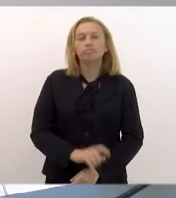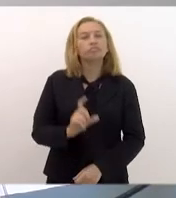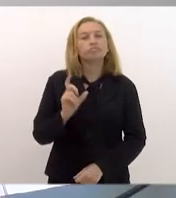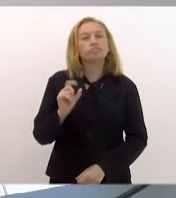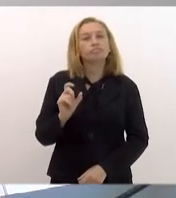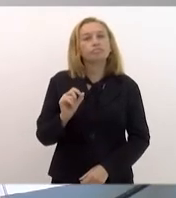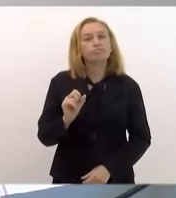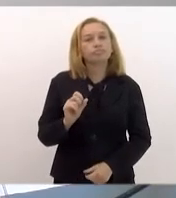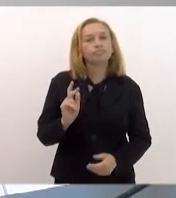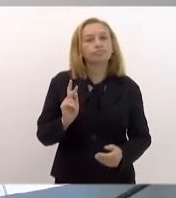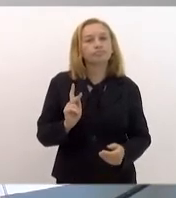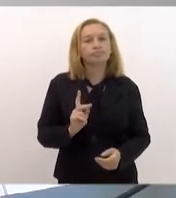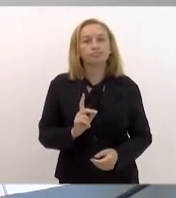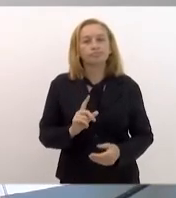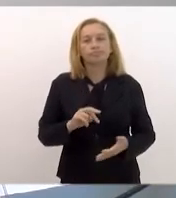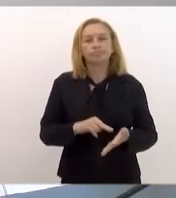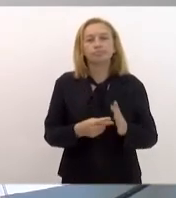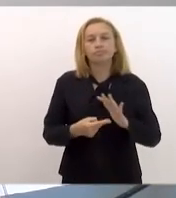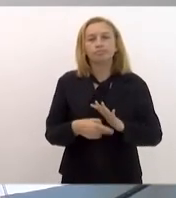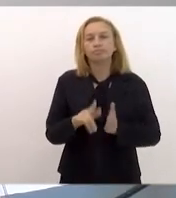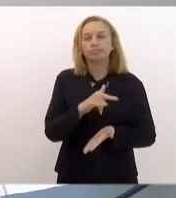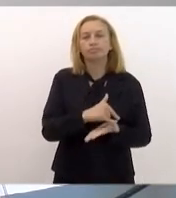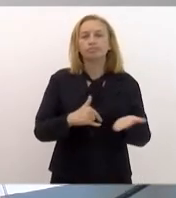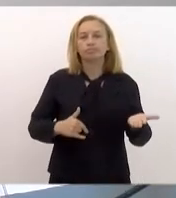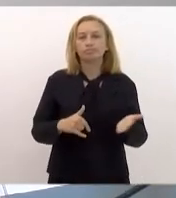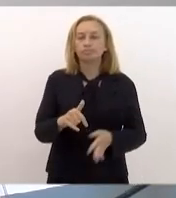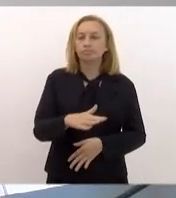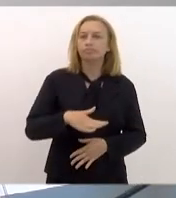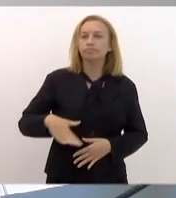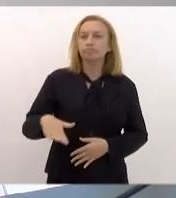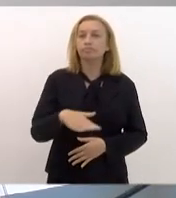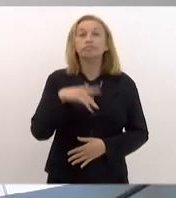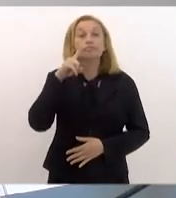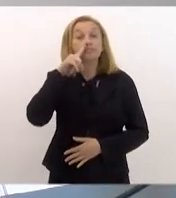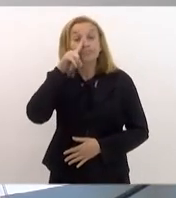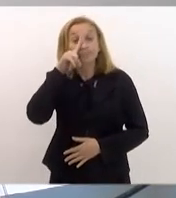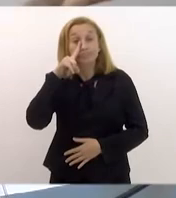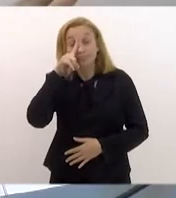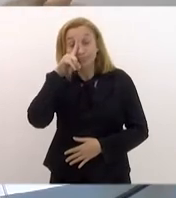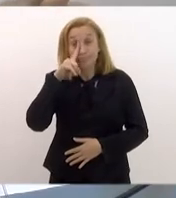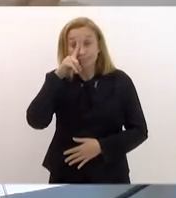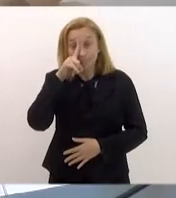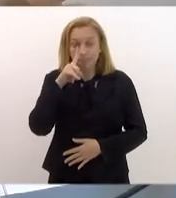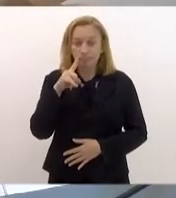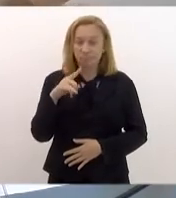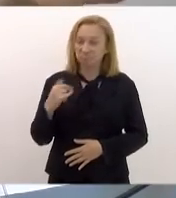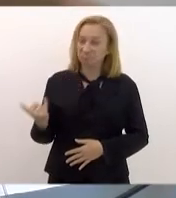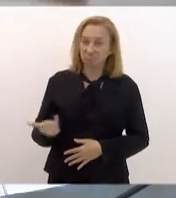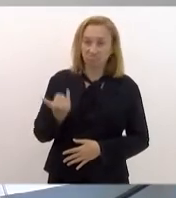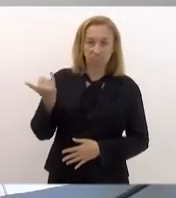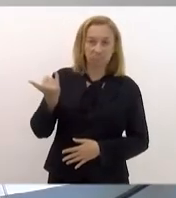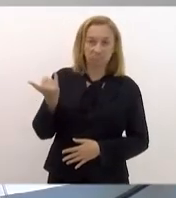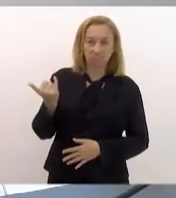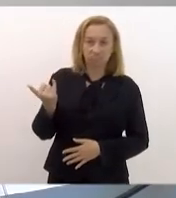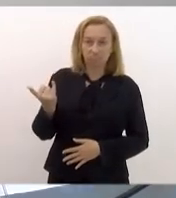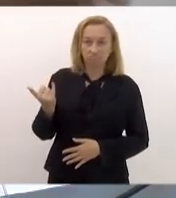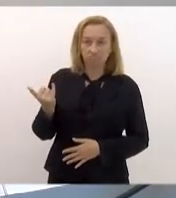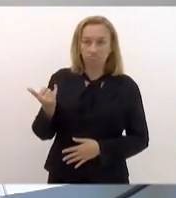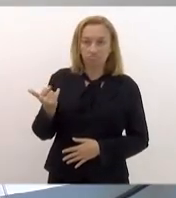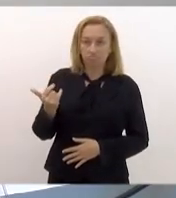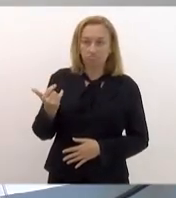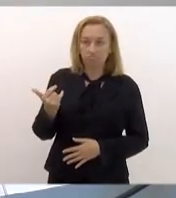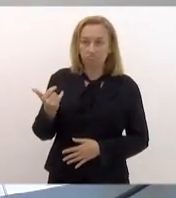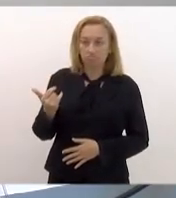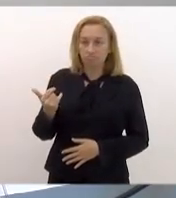esse documento? Em áreas de risco, não importa se encostas ou de inundação,